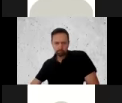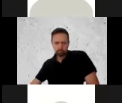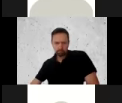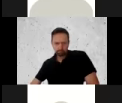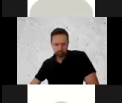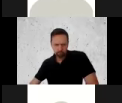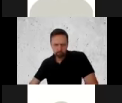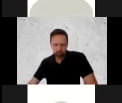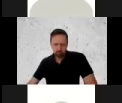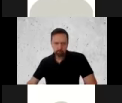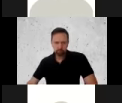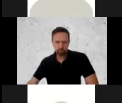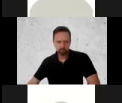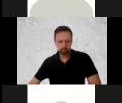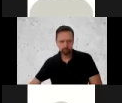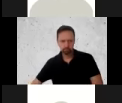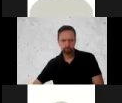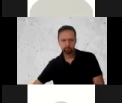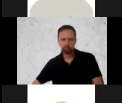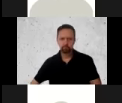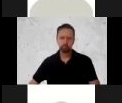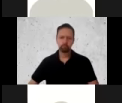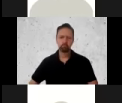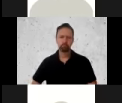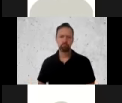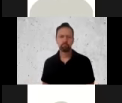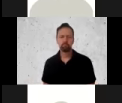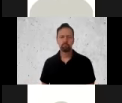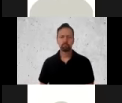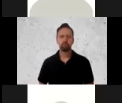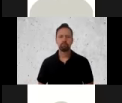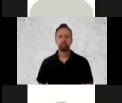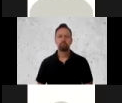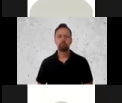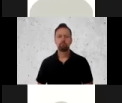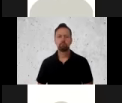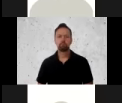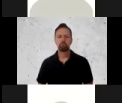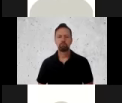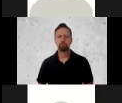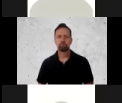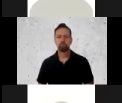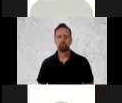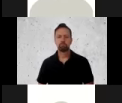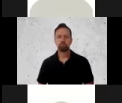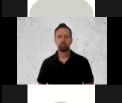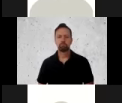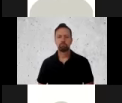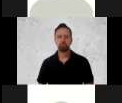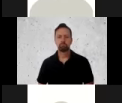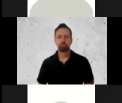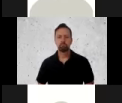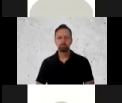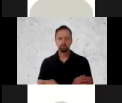mostrado anteriormente. Aqui é um exercício semelhante, mas tem um detalhe que acho que é importante